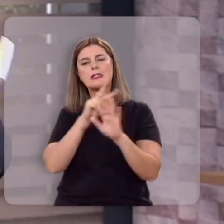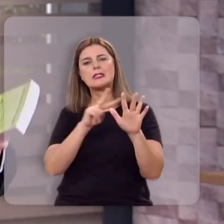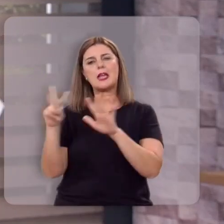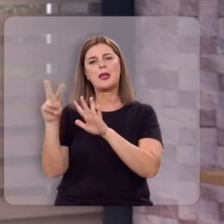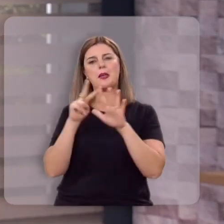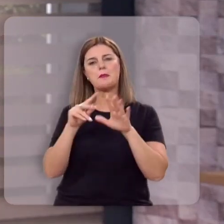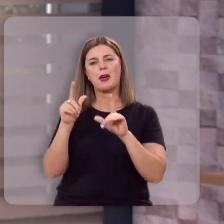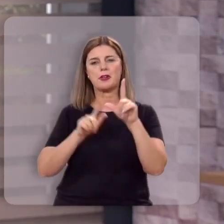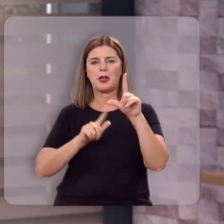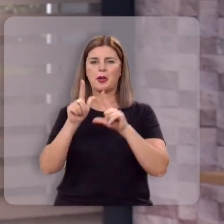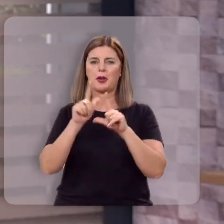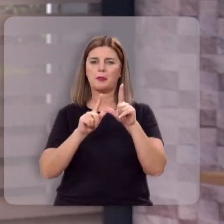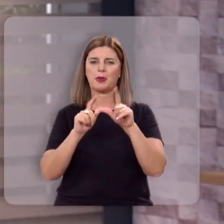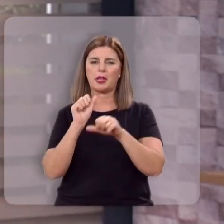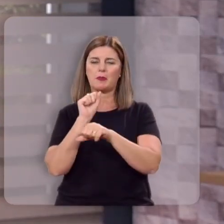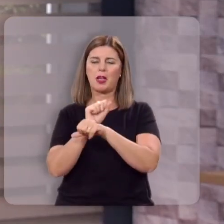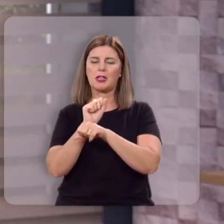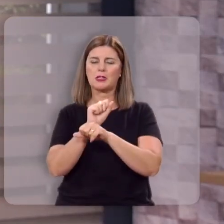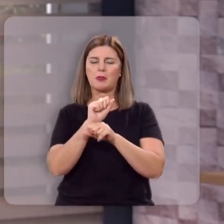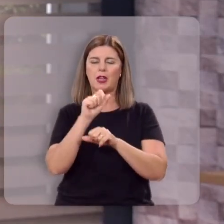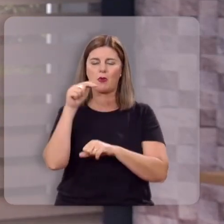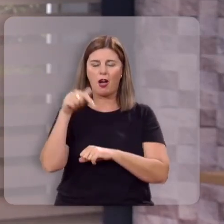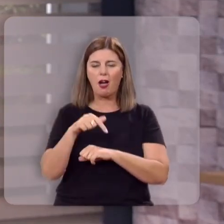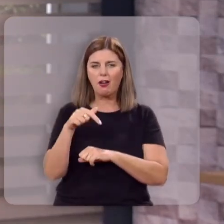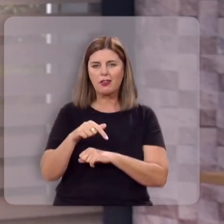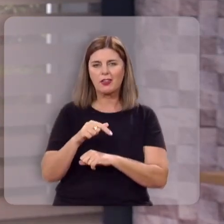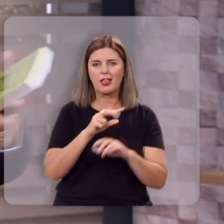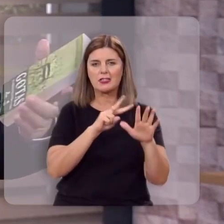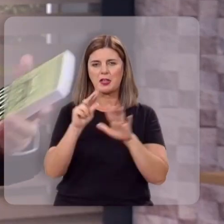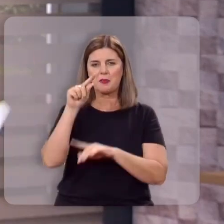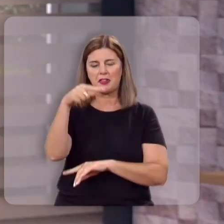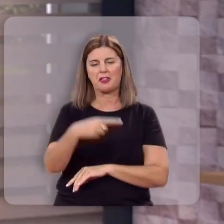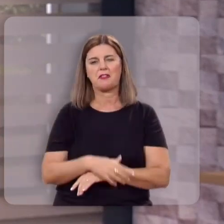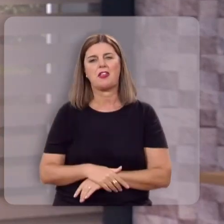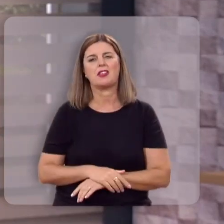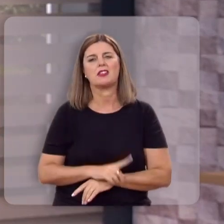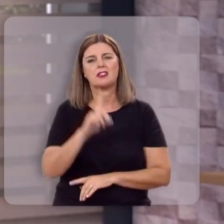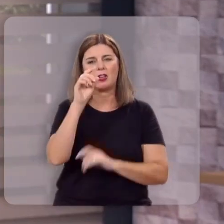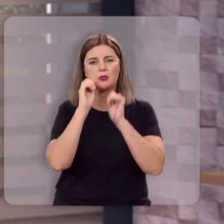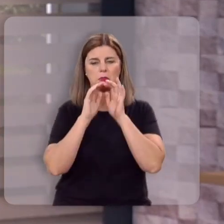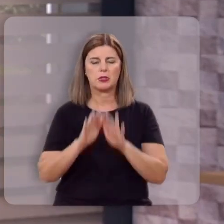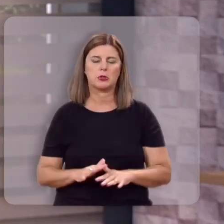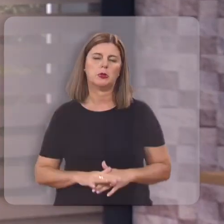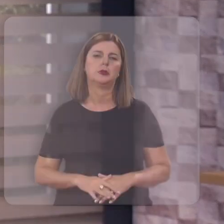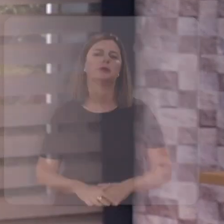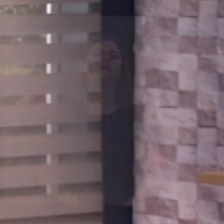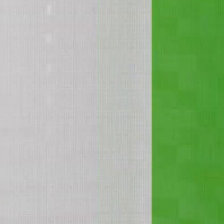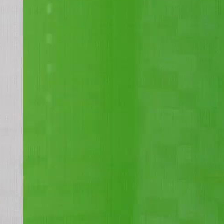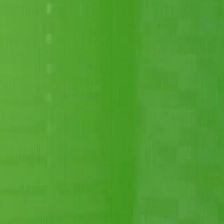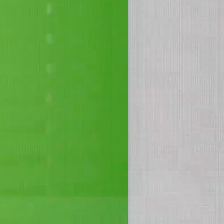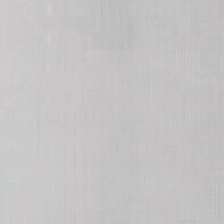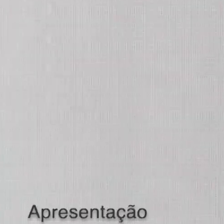semana neste programa. Eu espero você por aqui na semana que vem. Que Deus te abençoe.